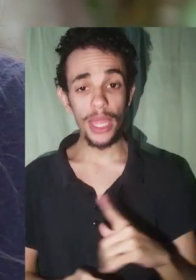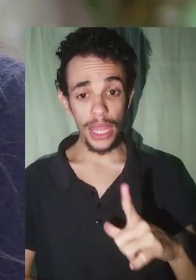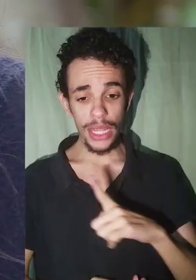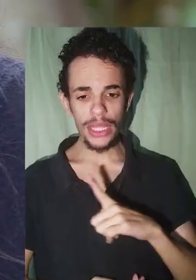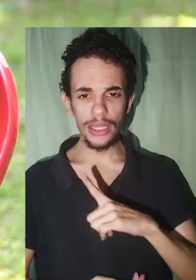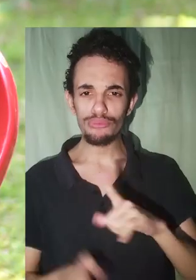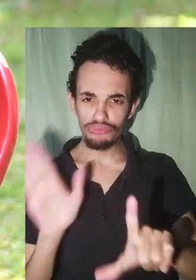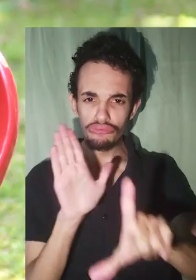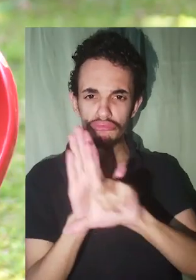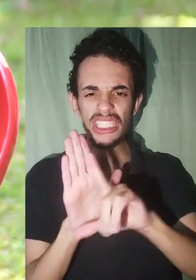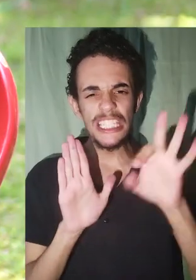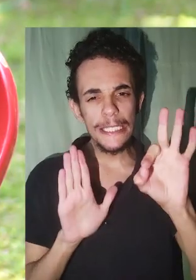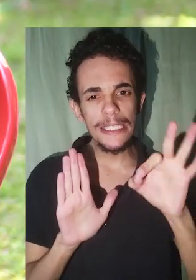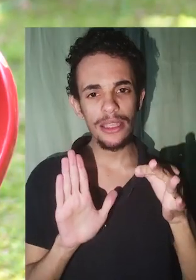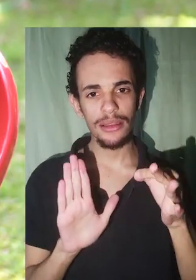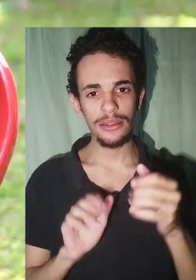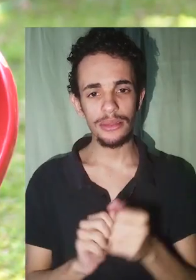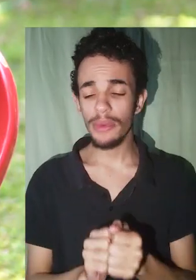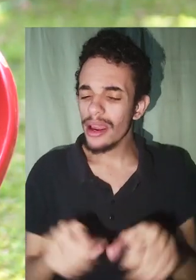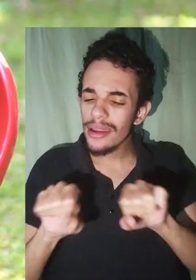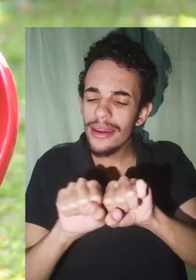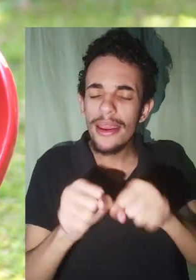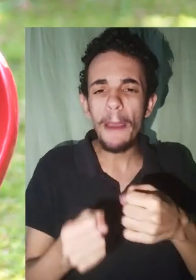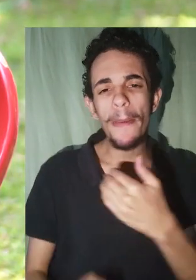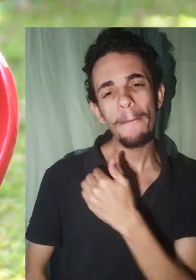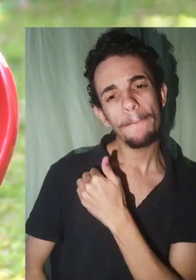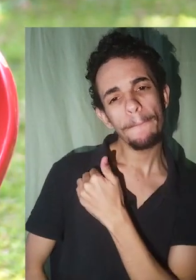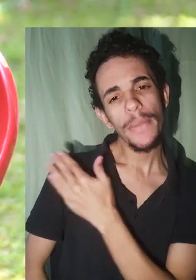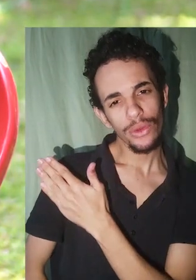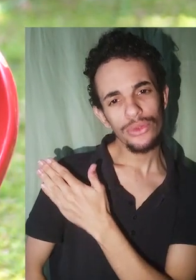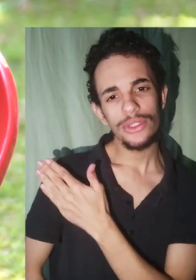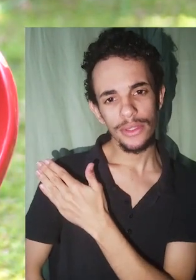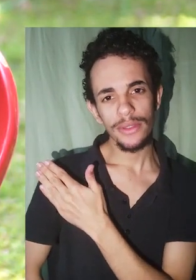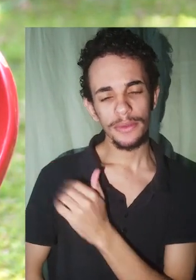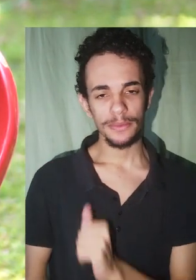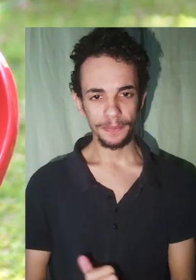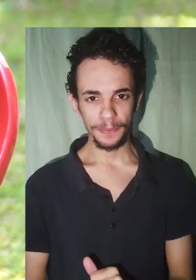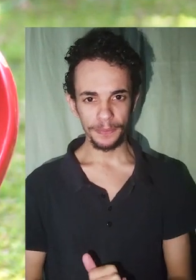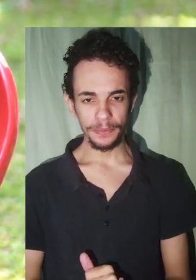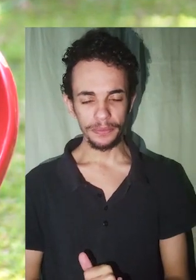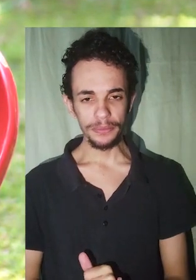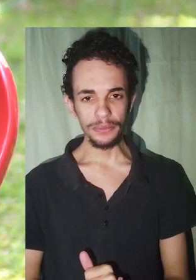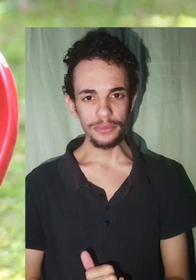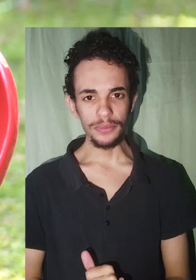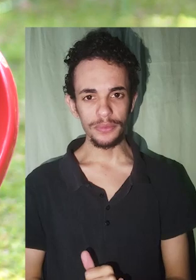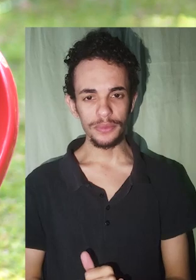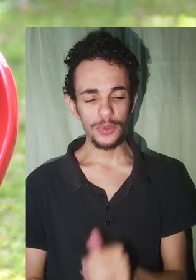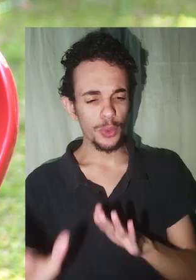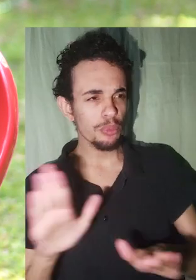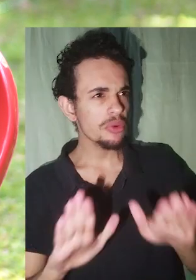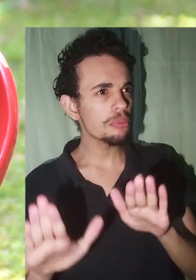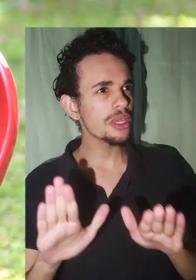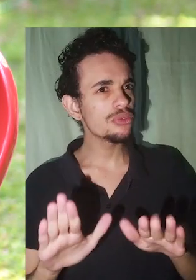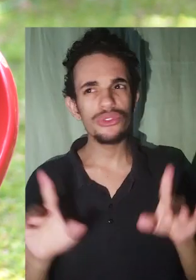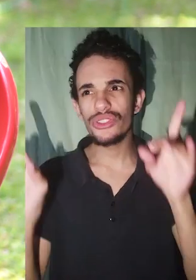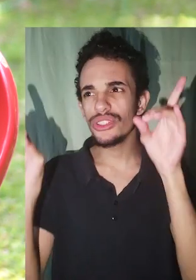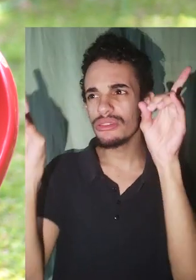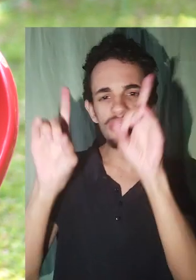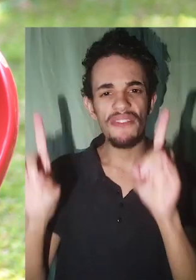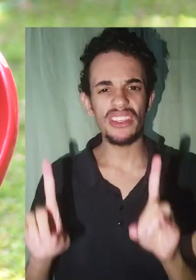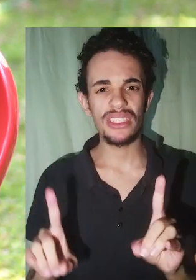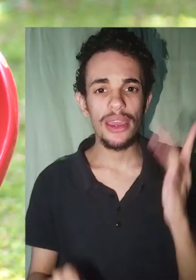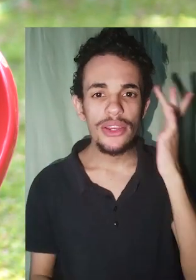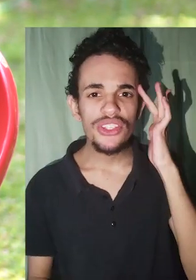essa emancipação. É para a gente quebrar preconceitos, né? O movimento da pessoa com deficiência, ele vem cheio de histórias